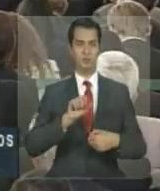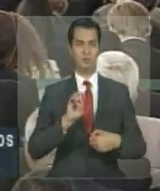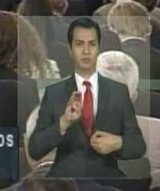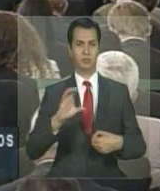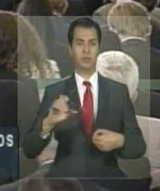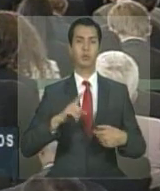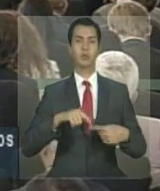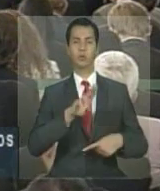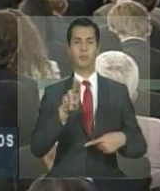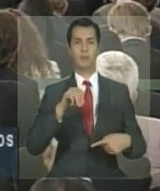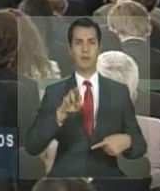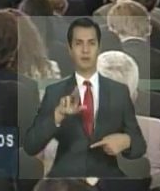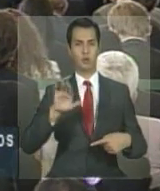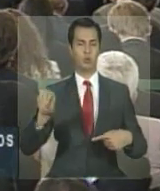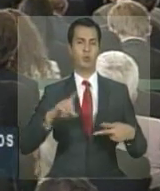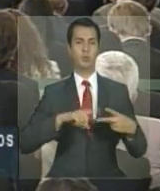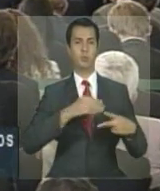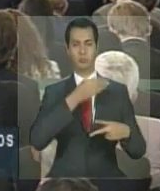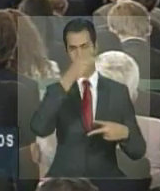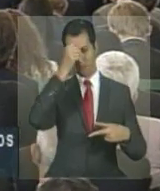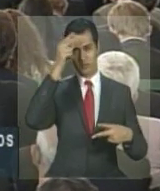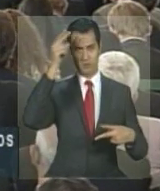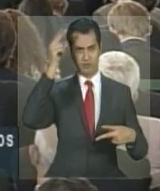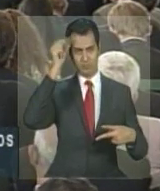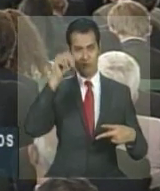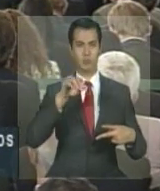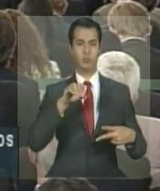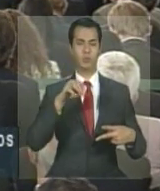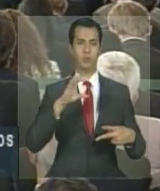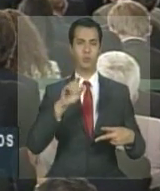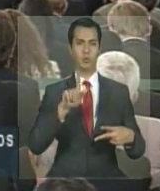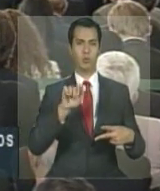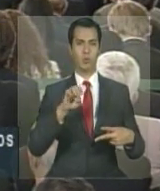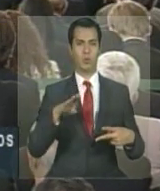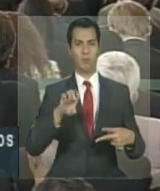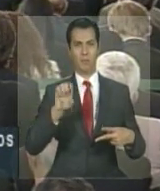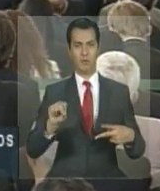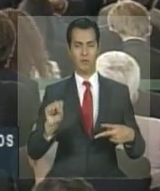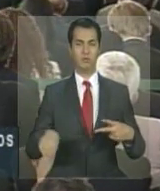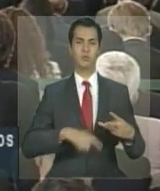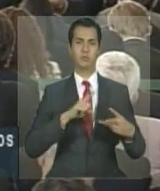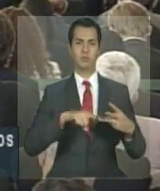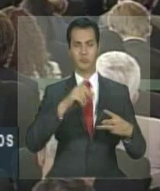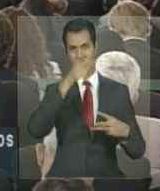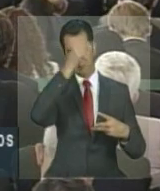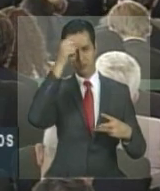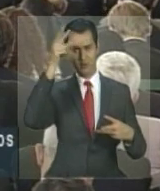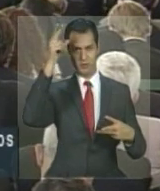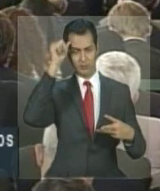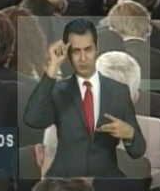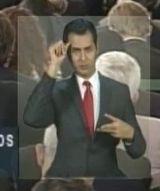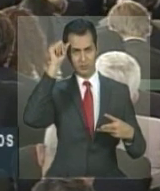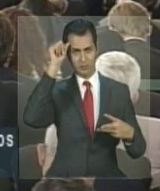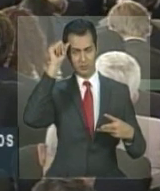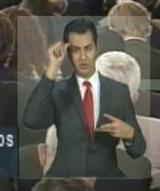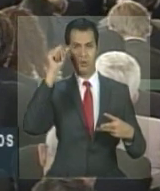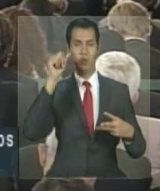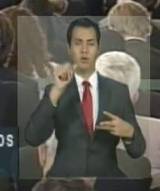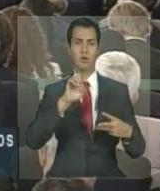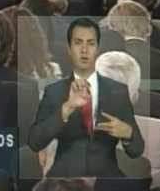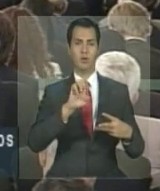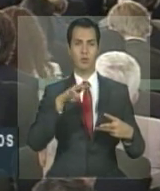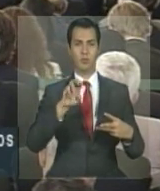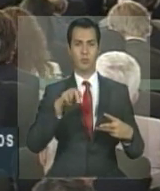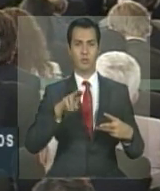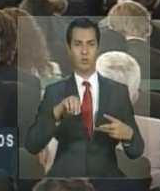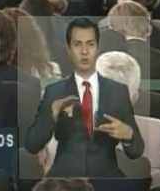Marinho. O prefeito de Belém, Dulciomar Gomes da Costa. O prefeito de Teresina,